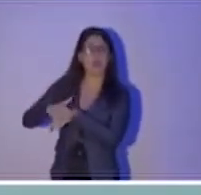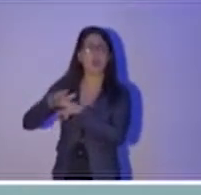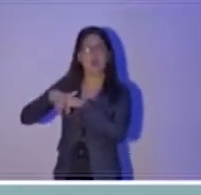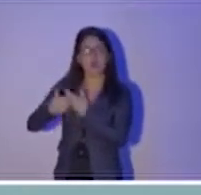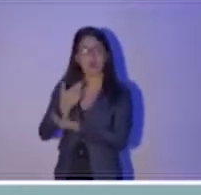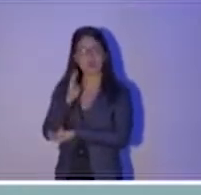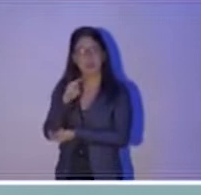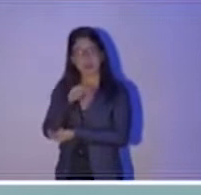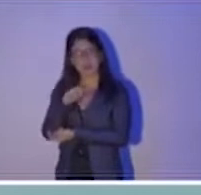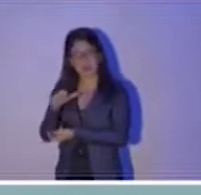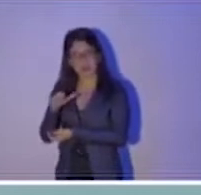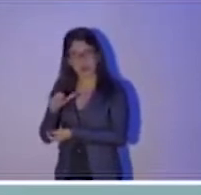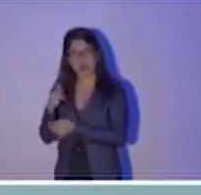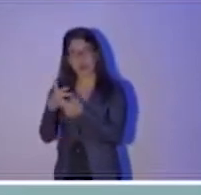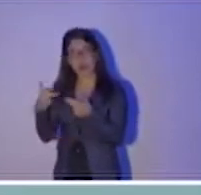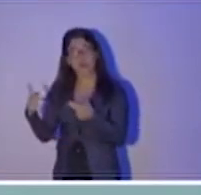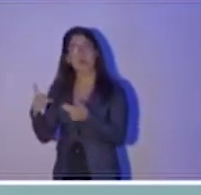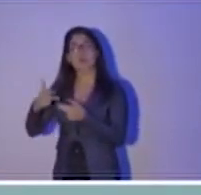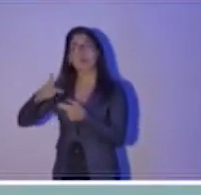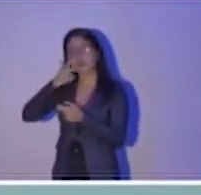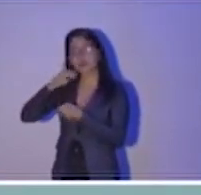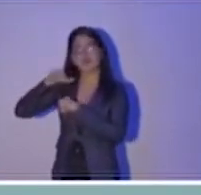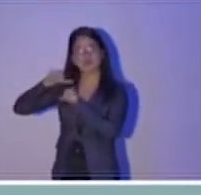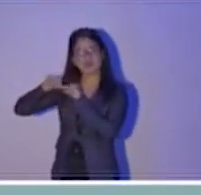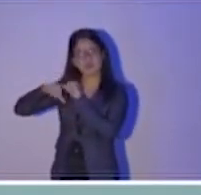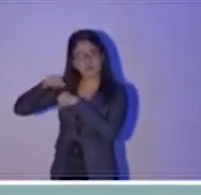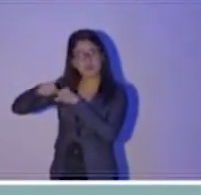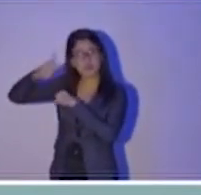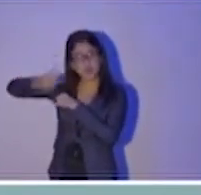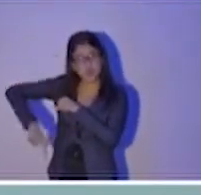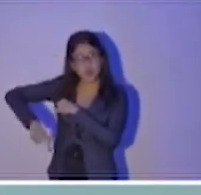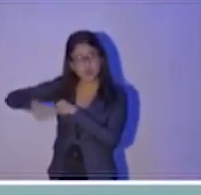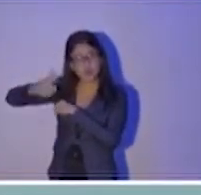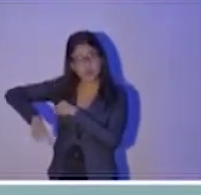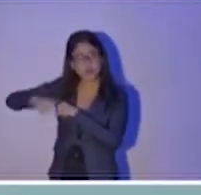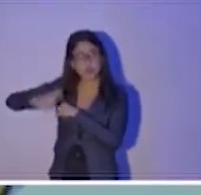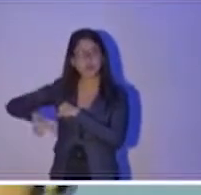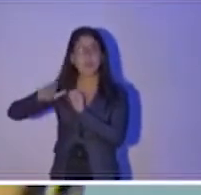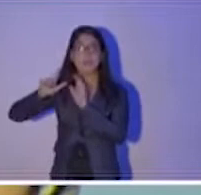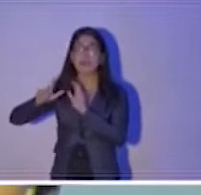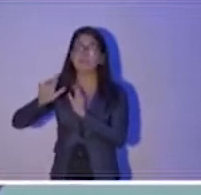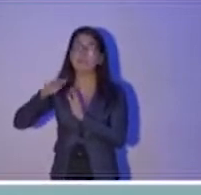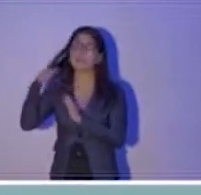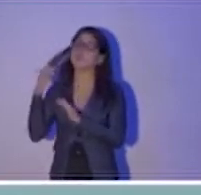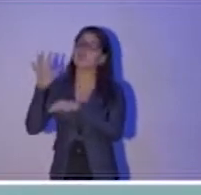desse movimento, elas vão se repetindo. Agora, quando os estados, né, estava me lembrando de